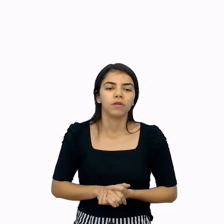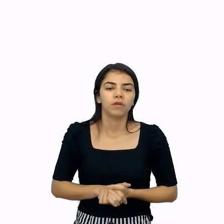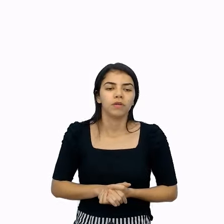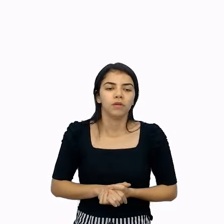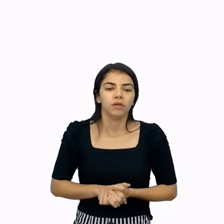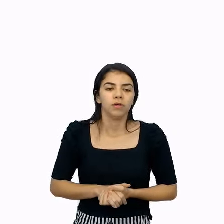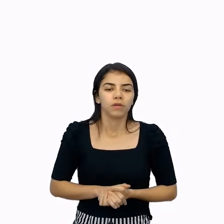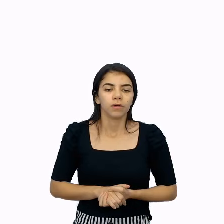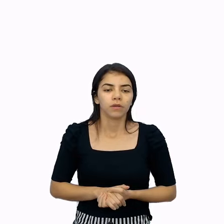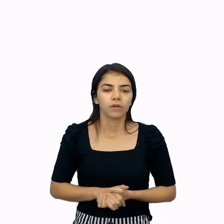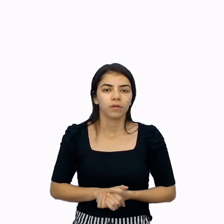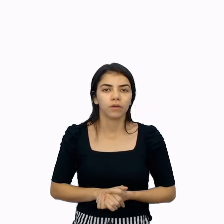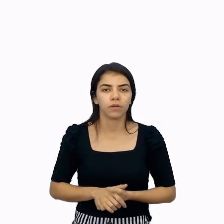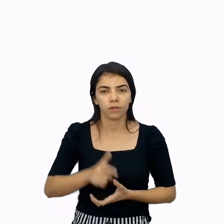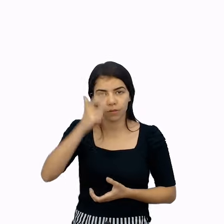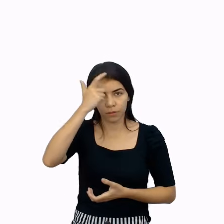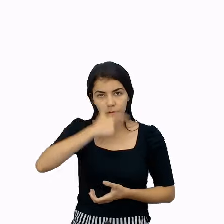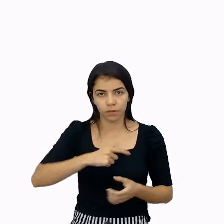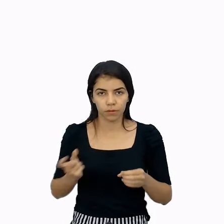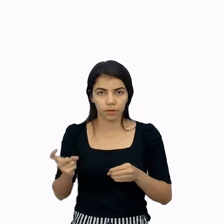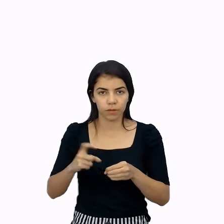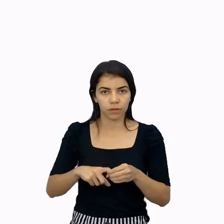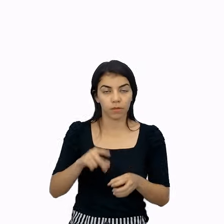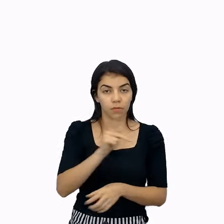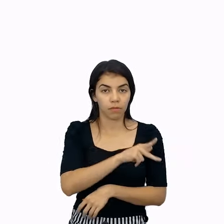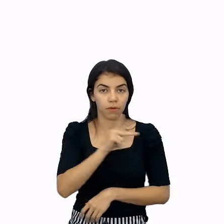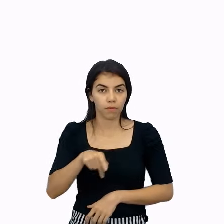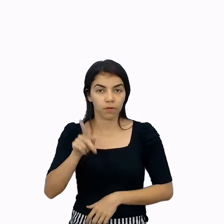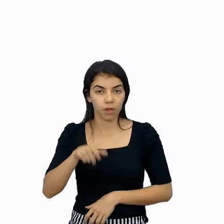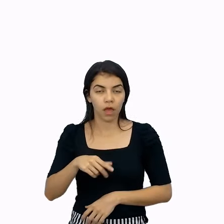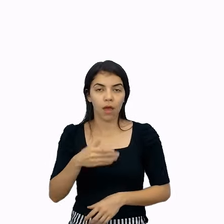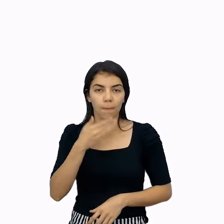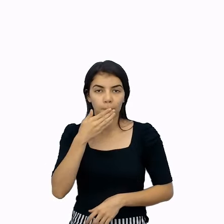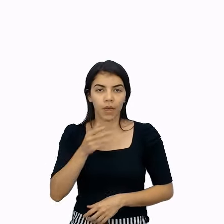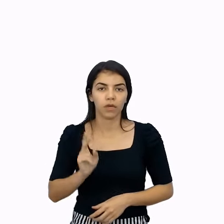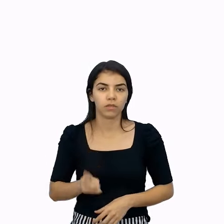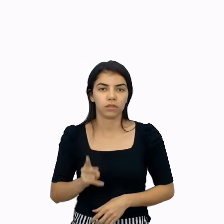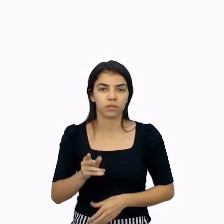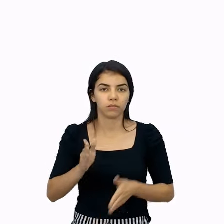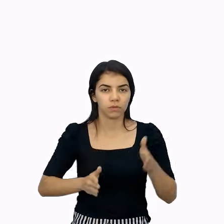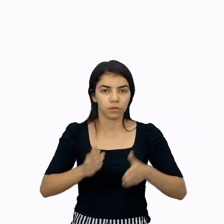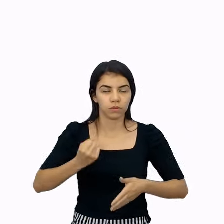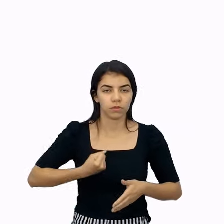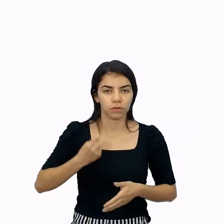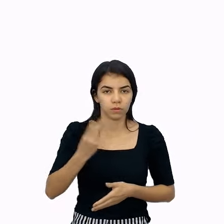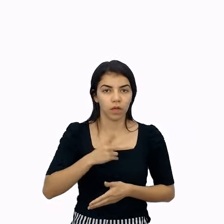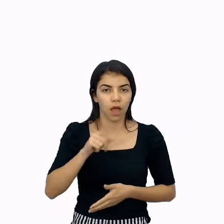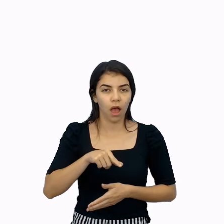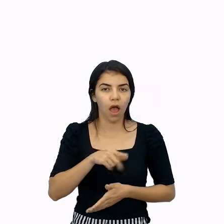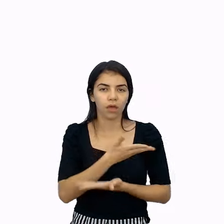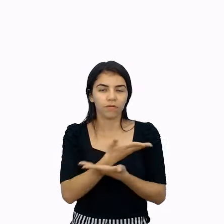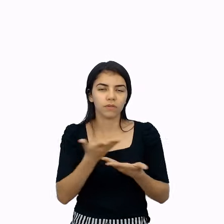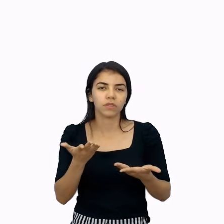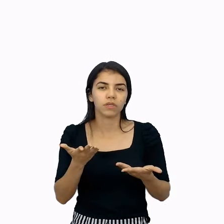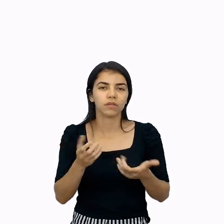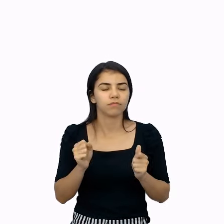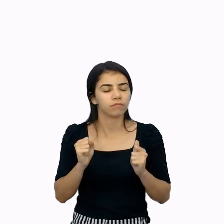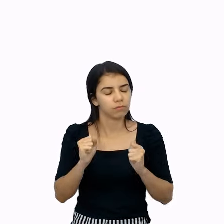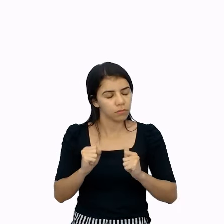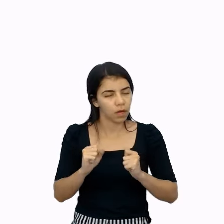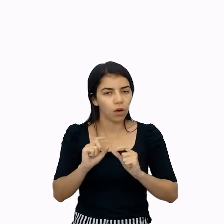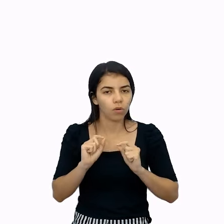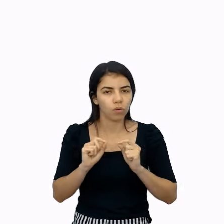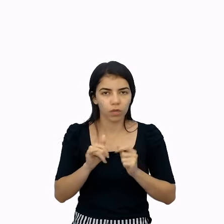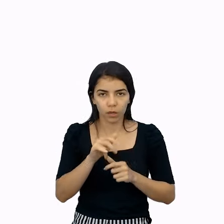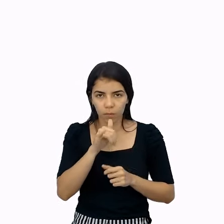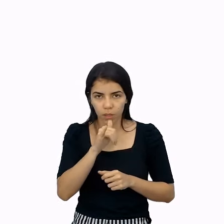conversar com vocês, dizendo, professores, como sempre peço nesse segundo momento, que vocês possam